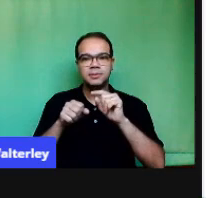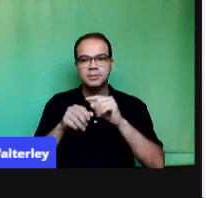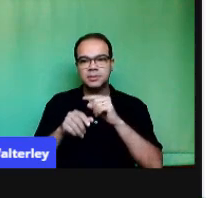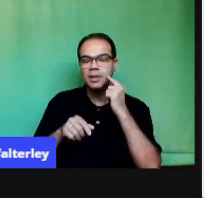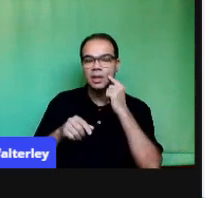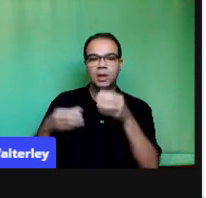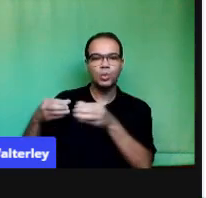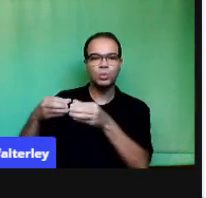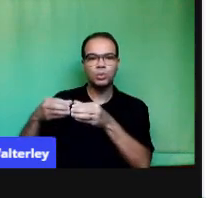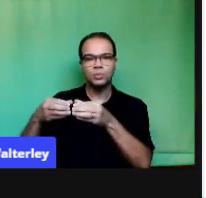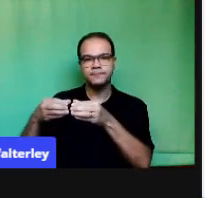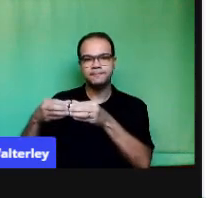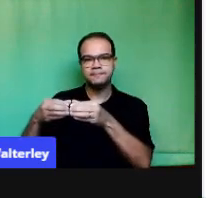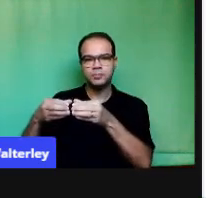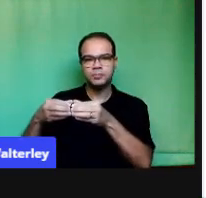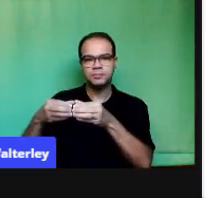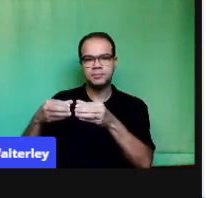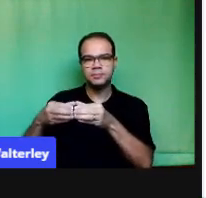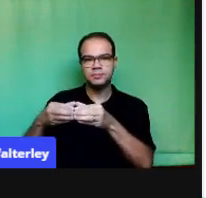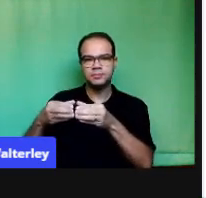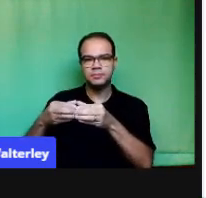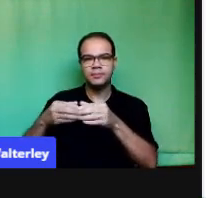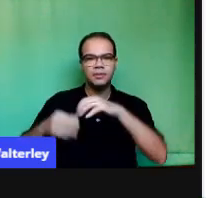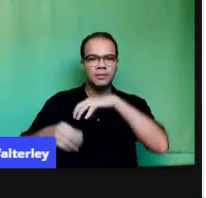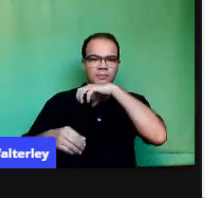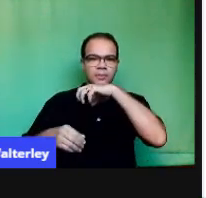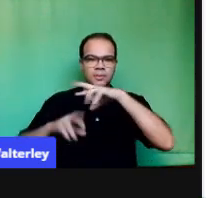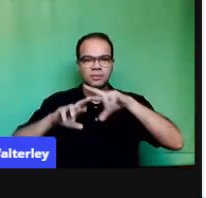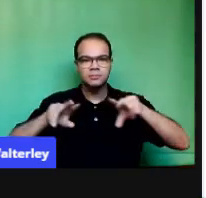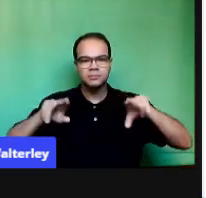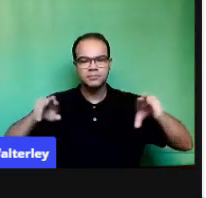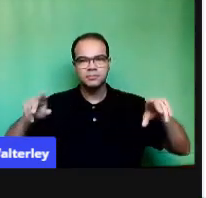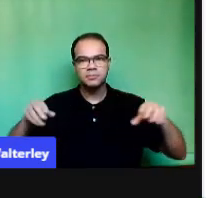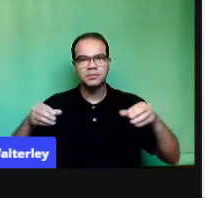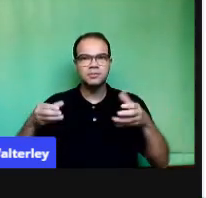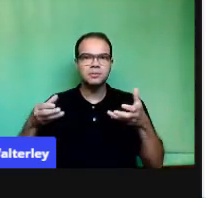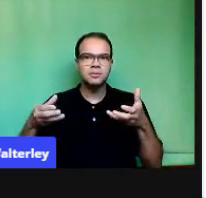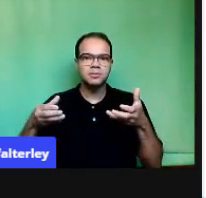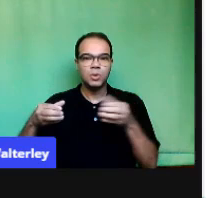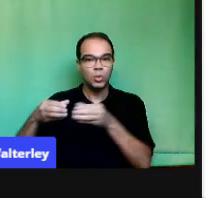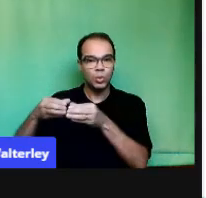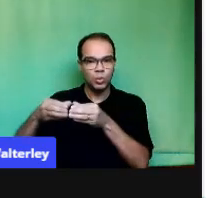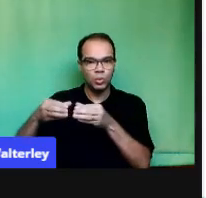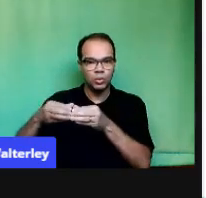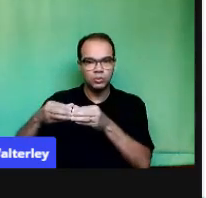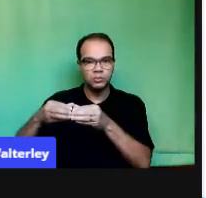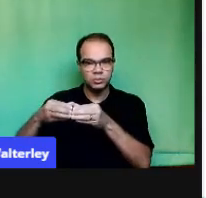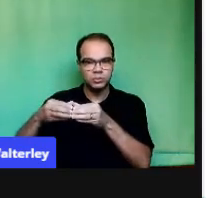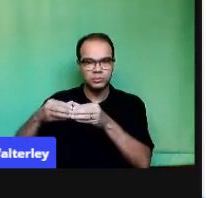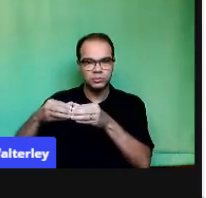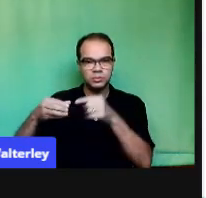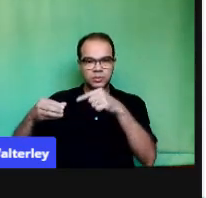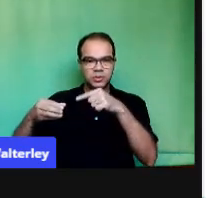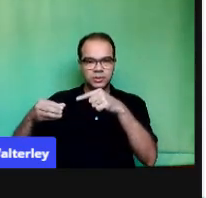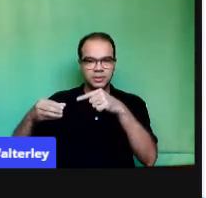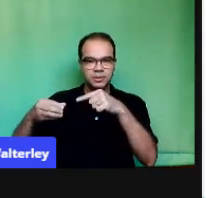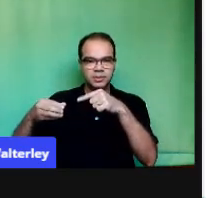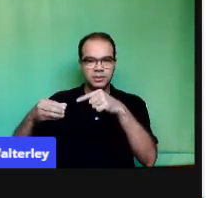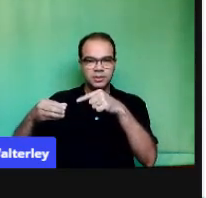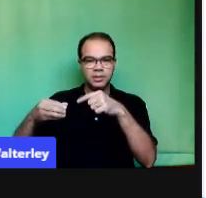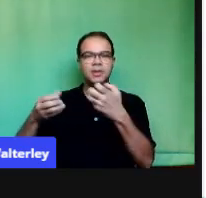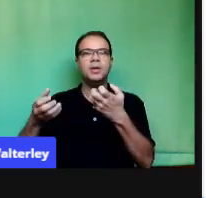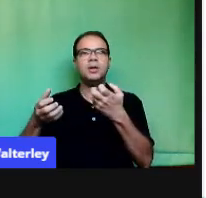grupos de seres, de animais, grupos de animais vertebrados, algumas características de filos de